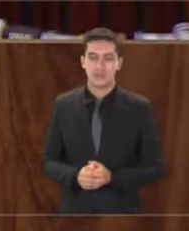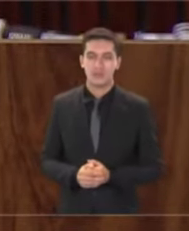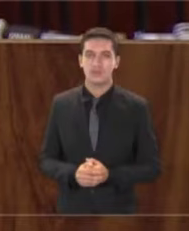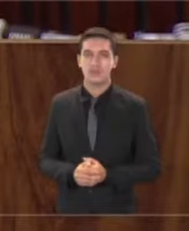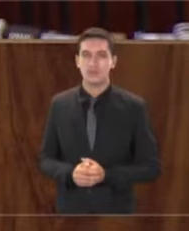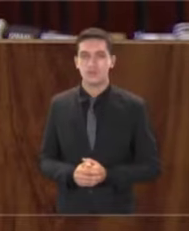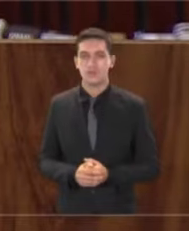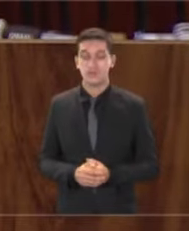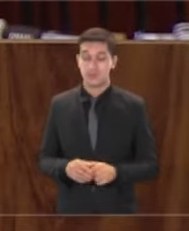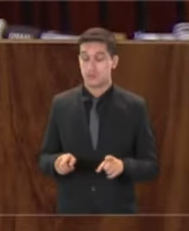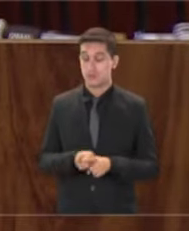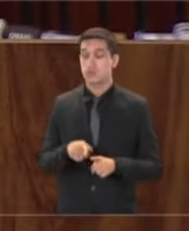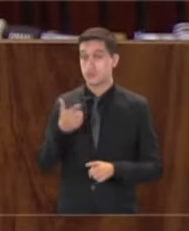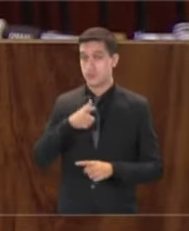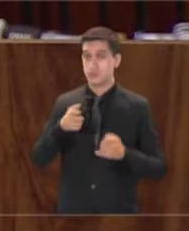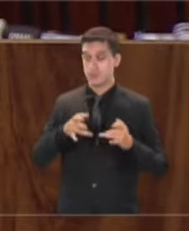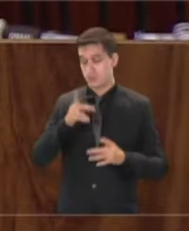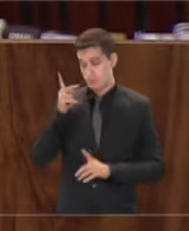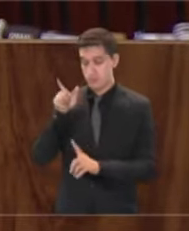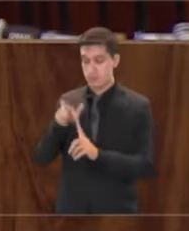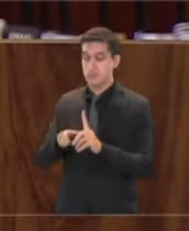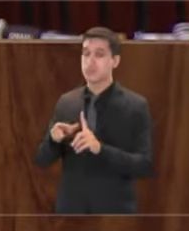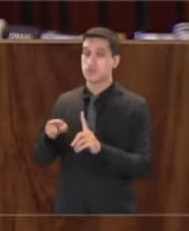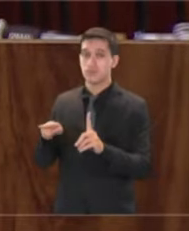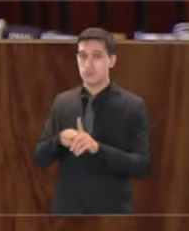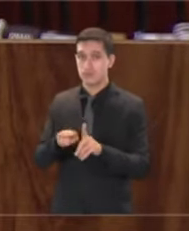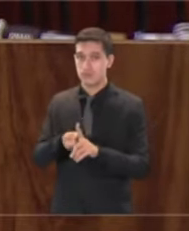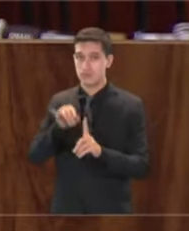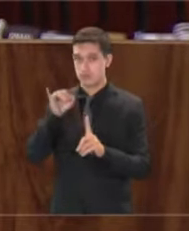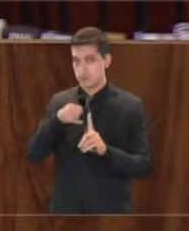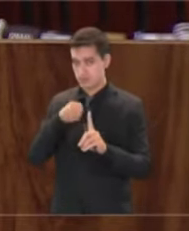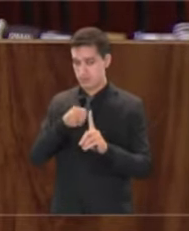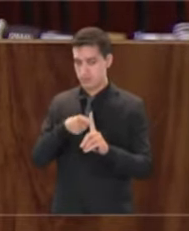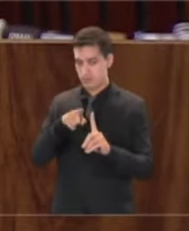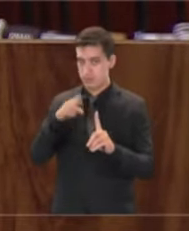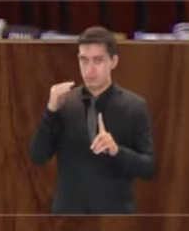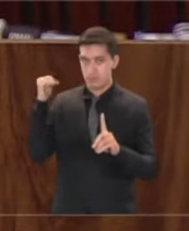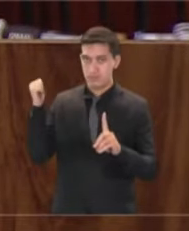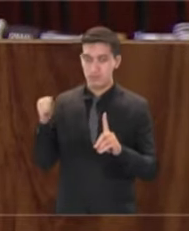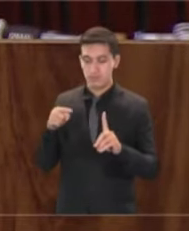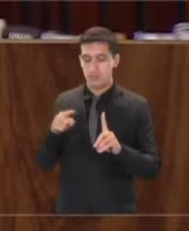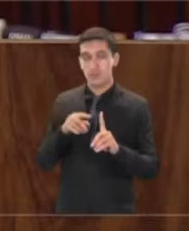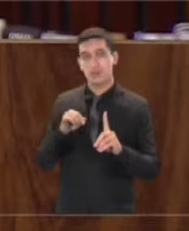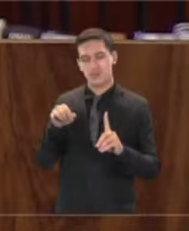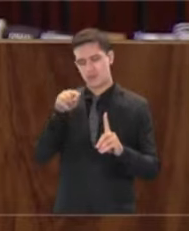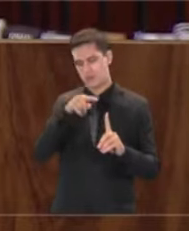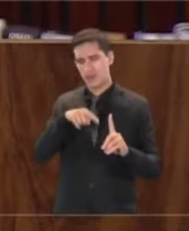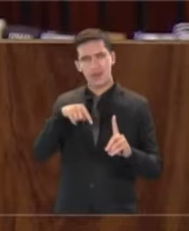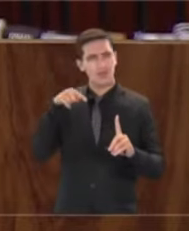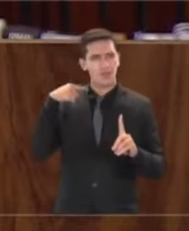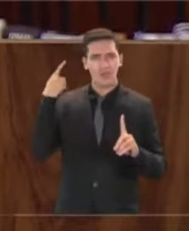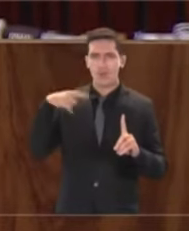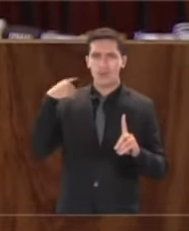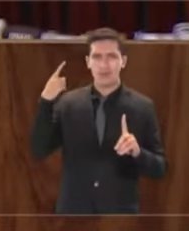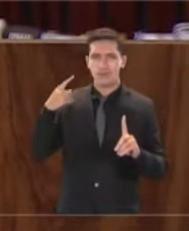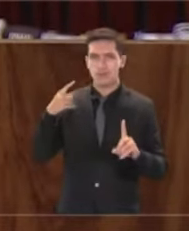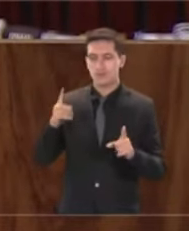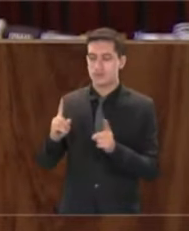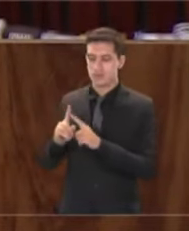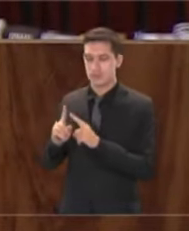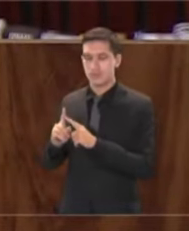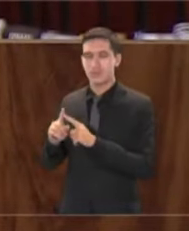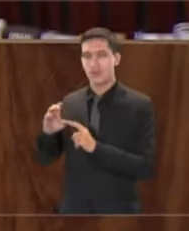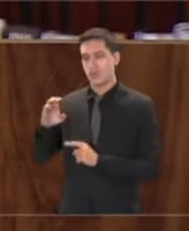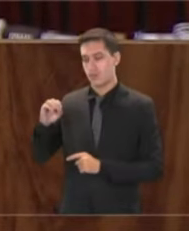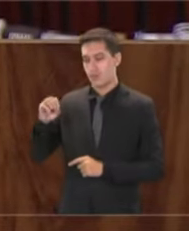o Piperno é um outro jornalista, né? Muito conhecido também. O Piperno vive no mundo da Lua, que quem está dizendo é o